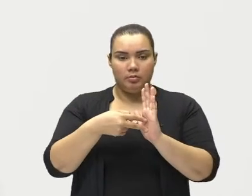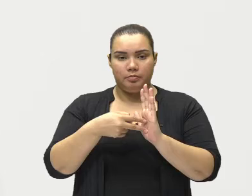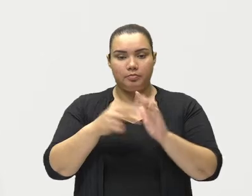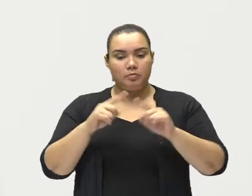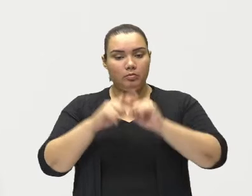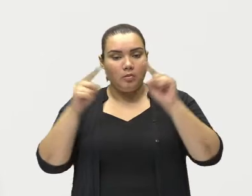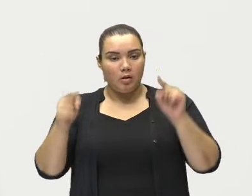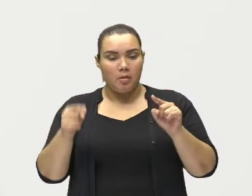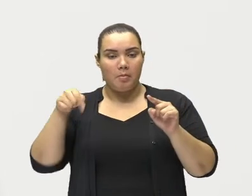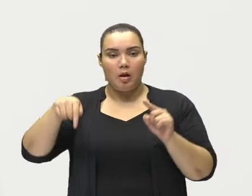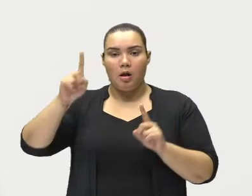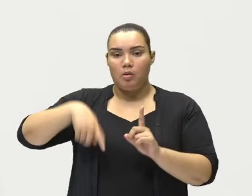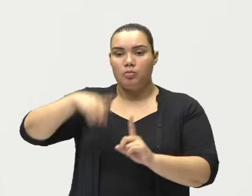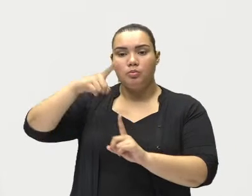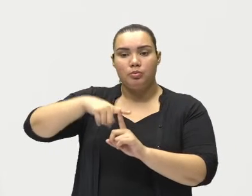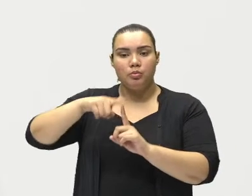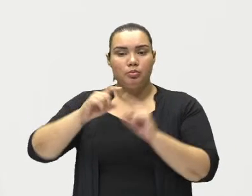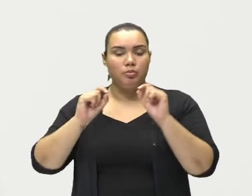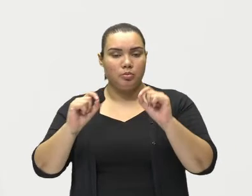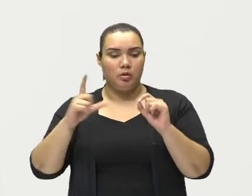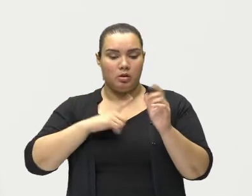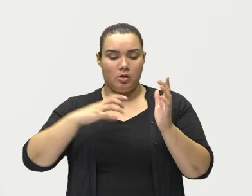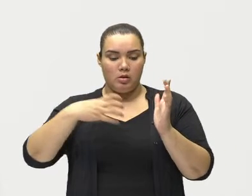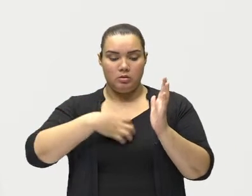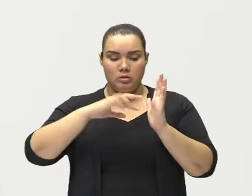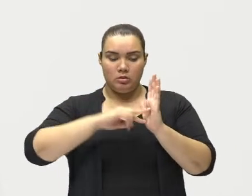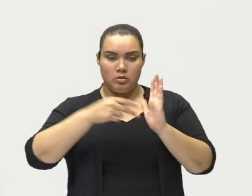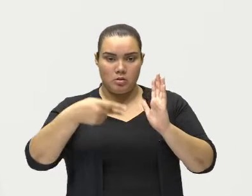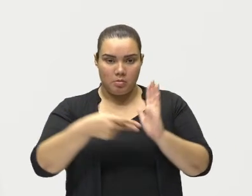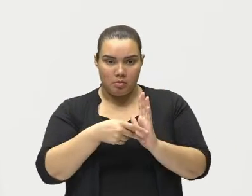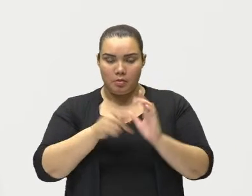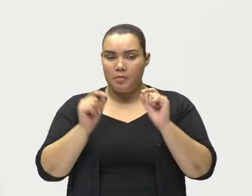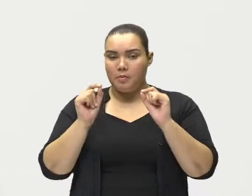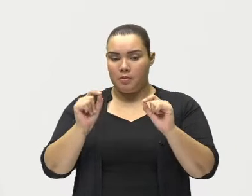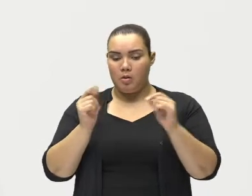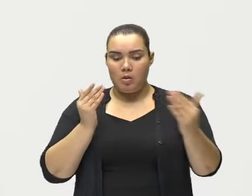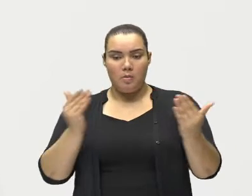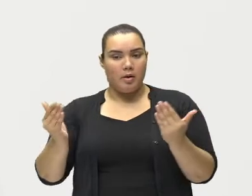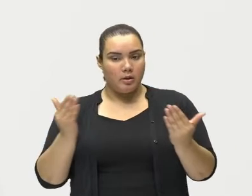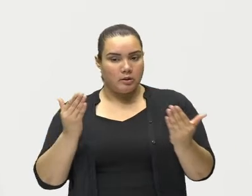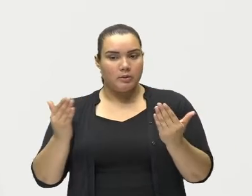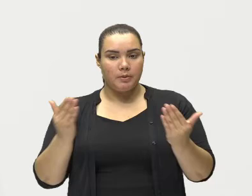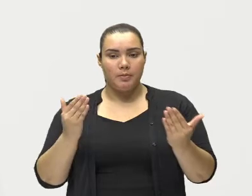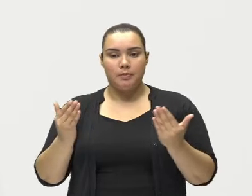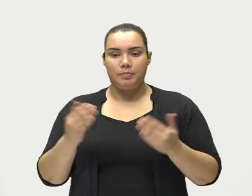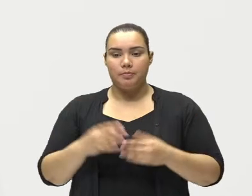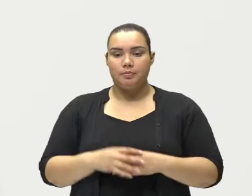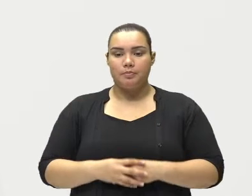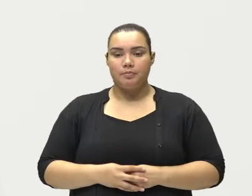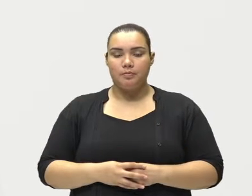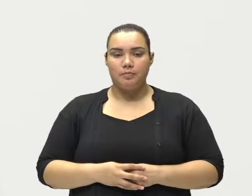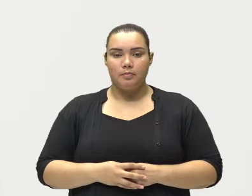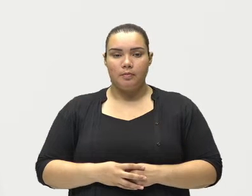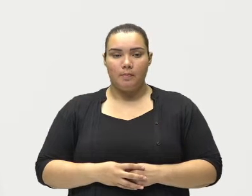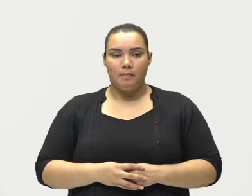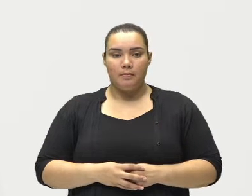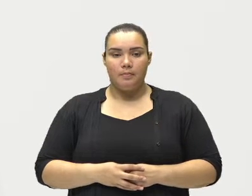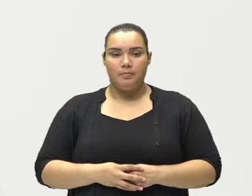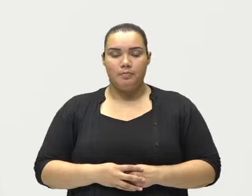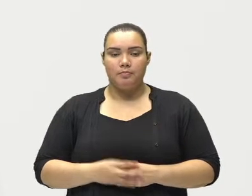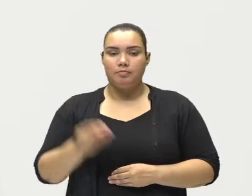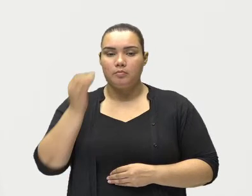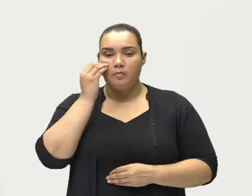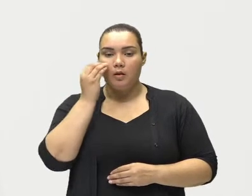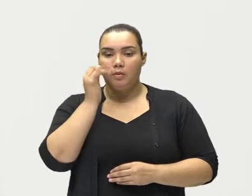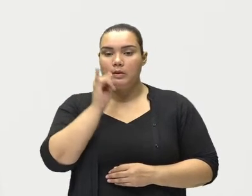aqui, traz o valor semântico, o valor de sentido de comparação. Muito bem, olha só. Então vamos ver